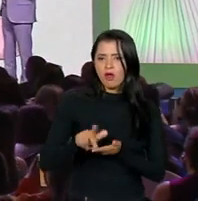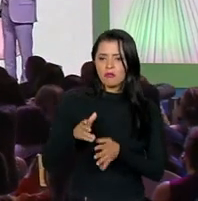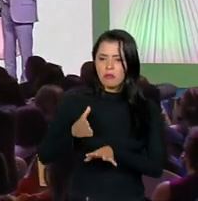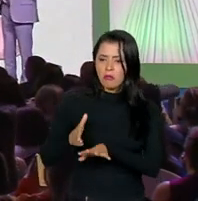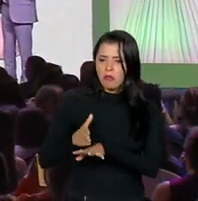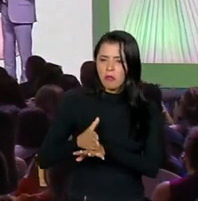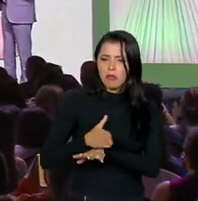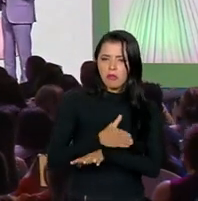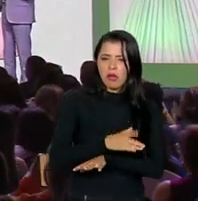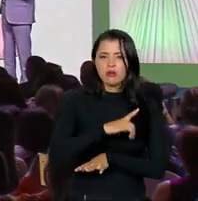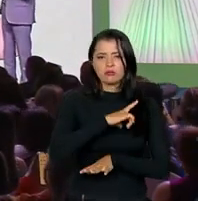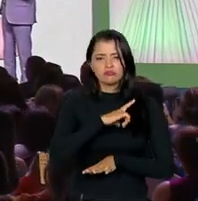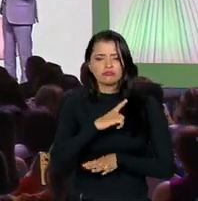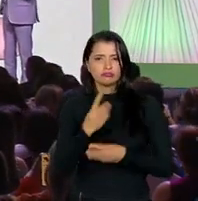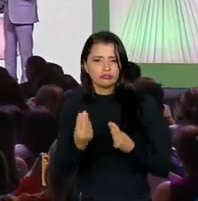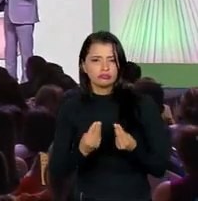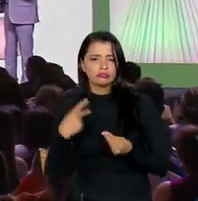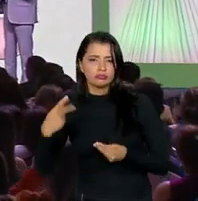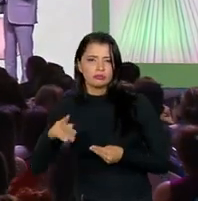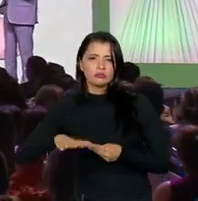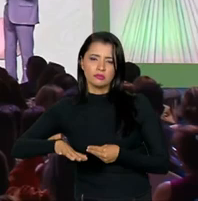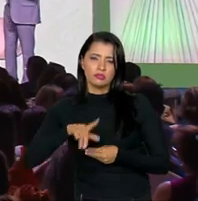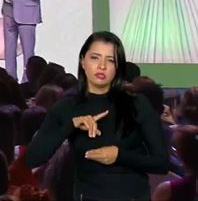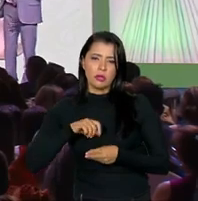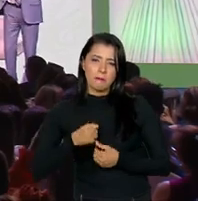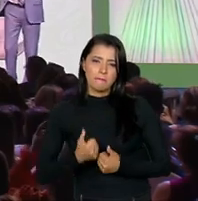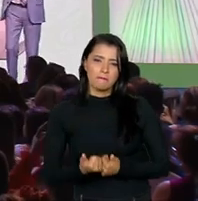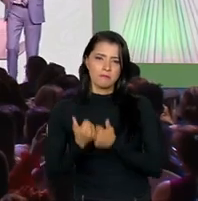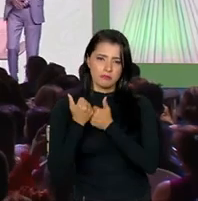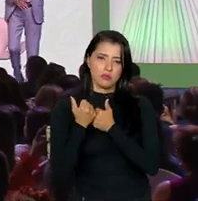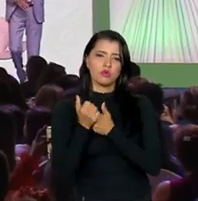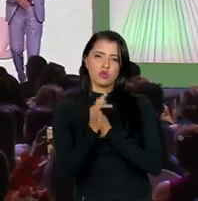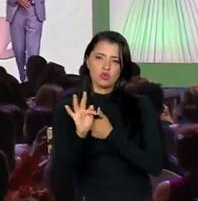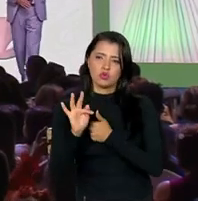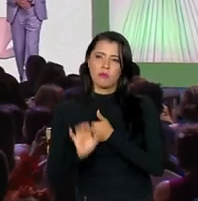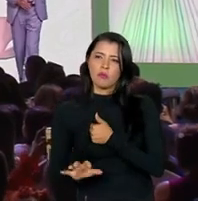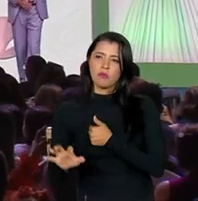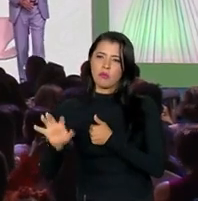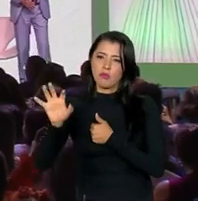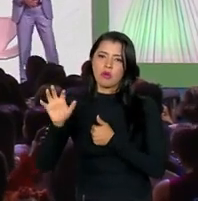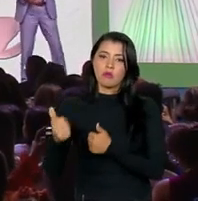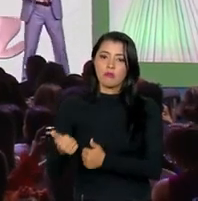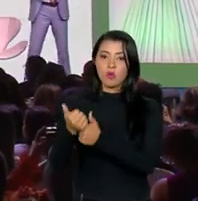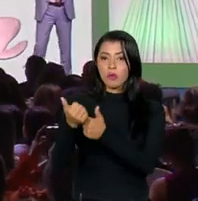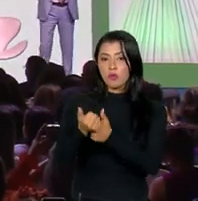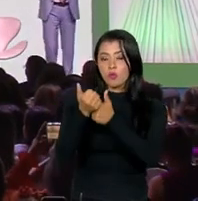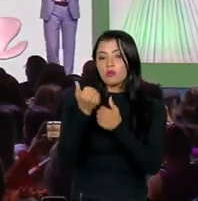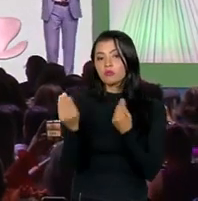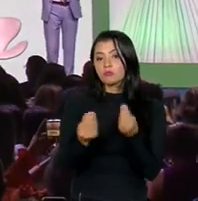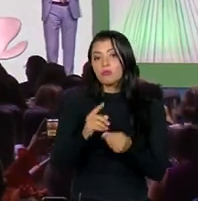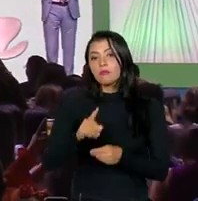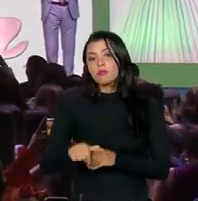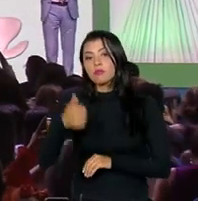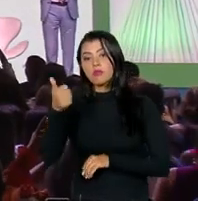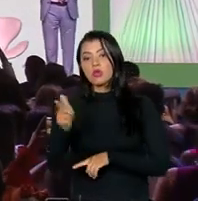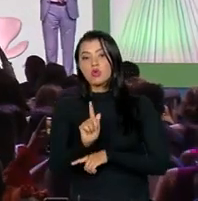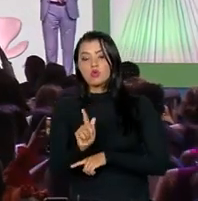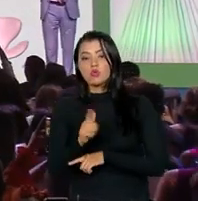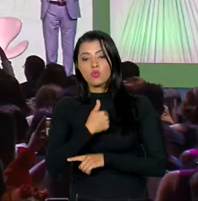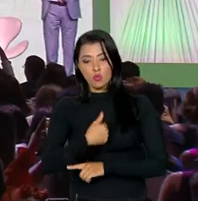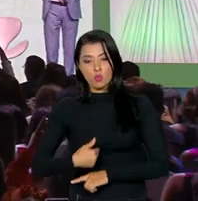eixos, com vários eixos num regime de colaboração interfederativo, onde, primeiro, a gestão e